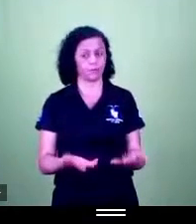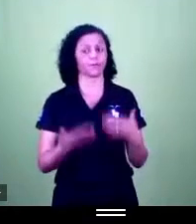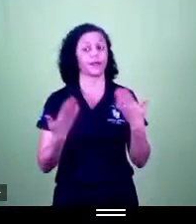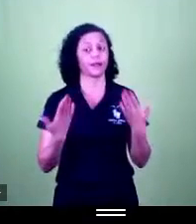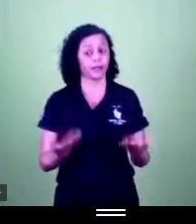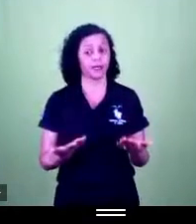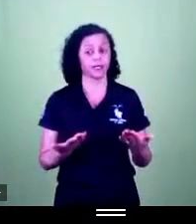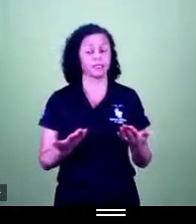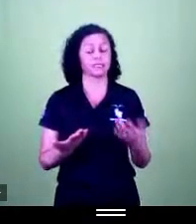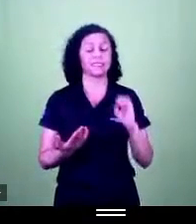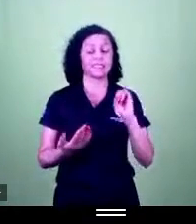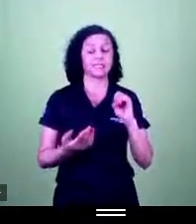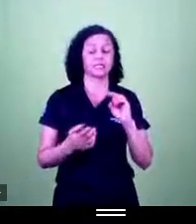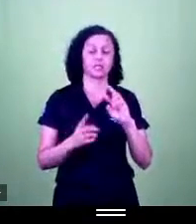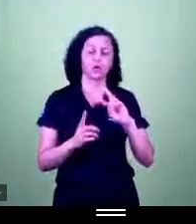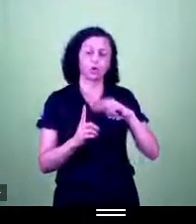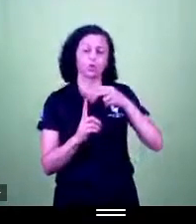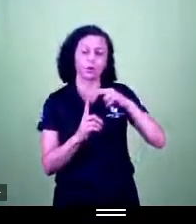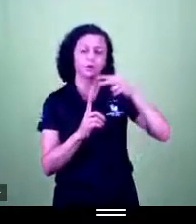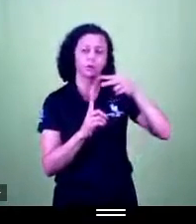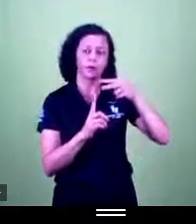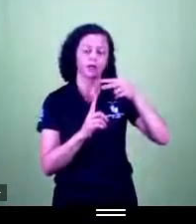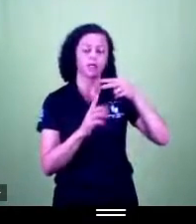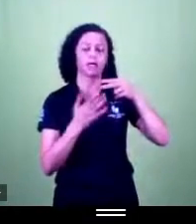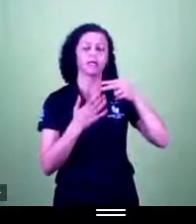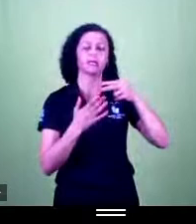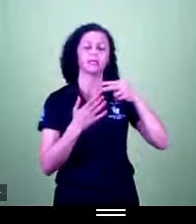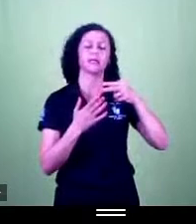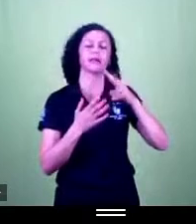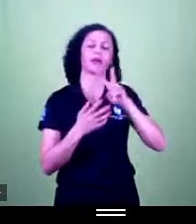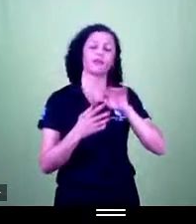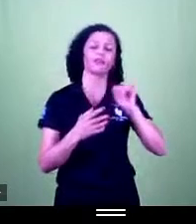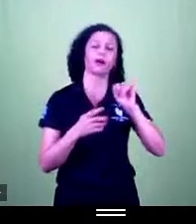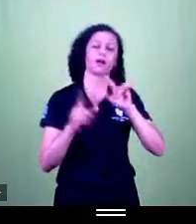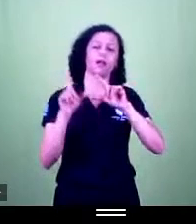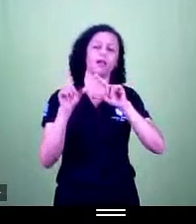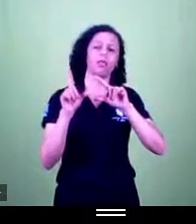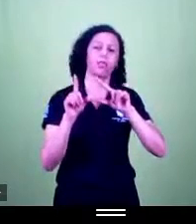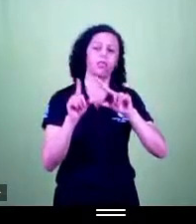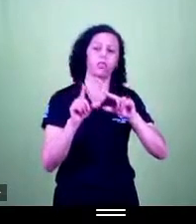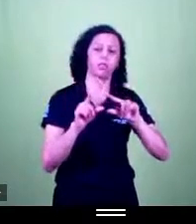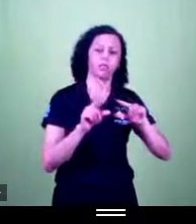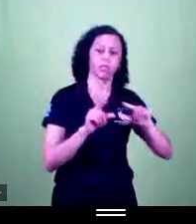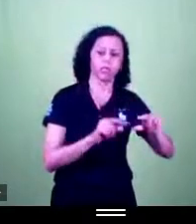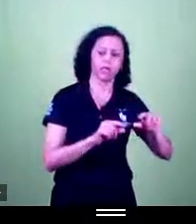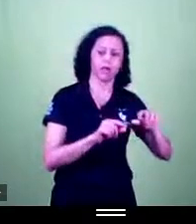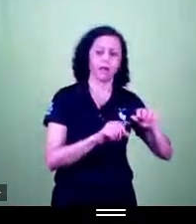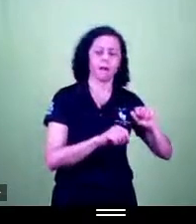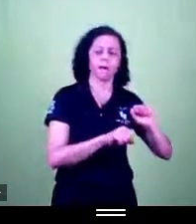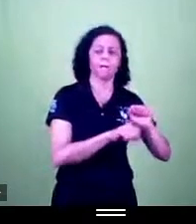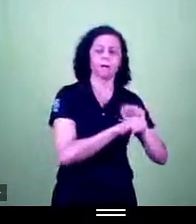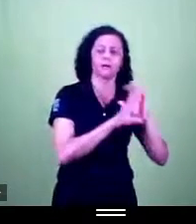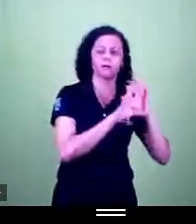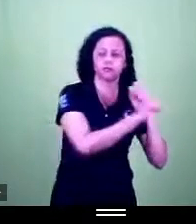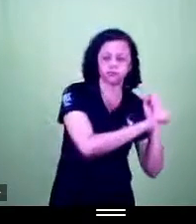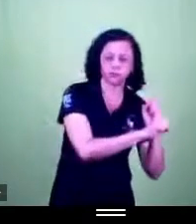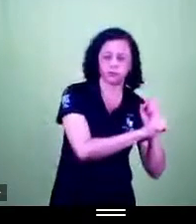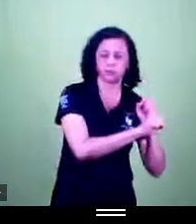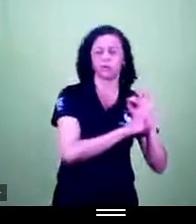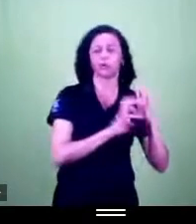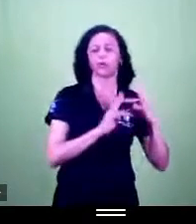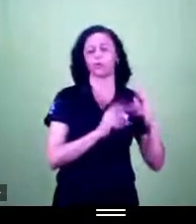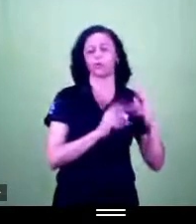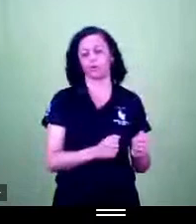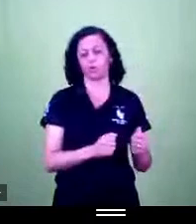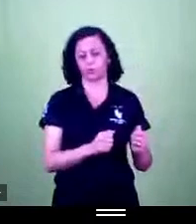tensão começa a cair. Né? Então, isso é até o famoso blackout. Se eu começar a demandar uma corrente muito alta do meu sistema e a